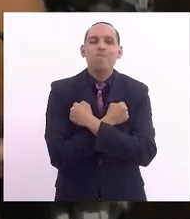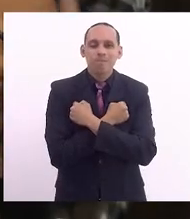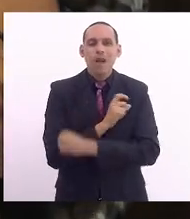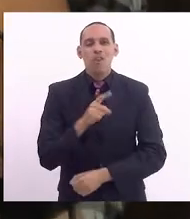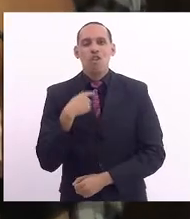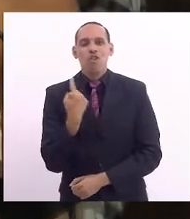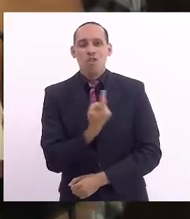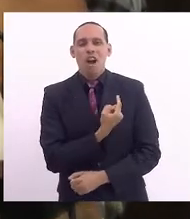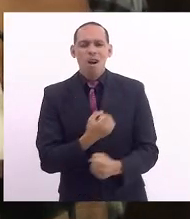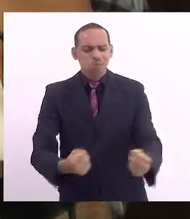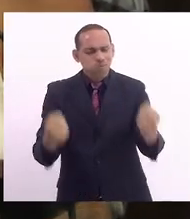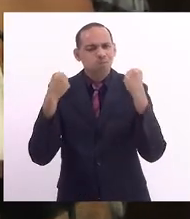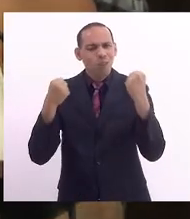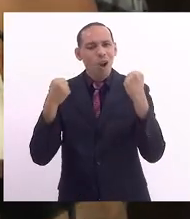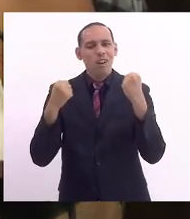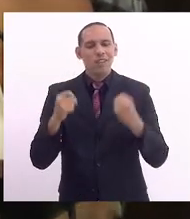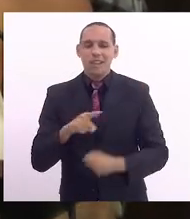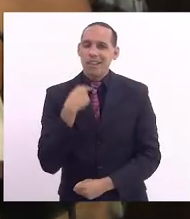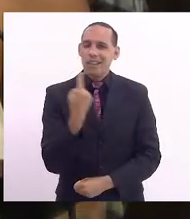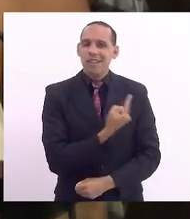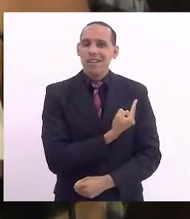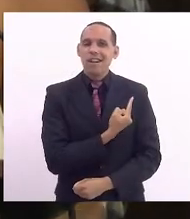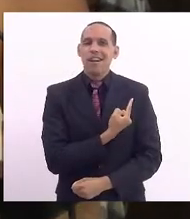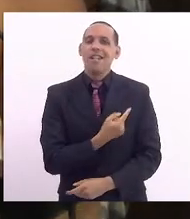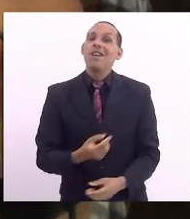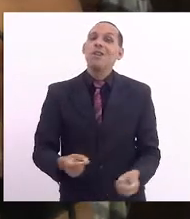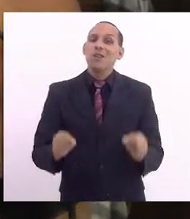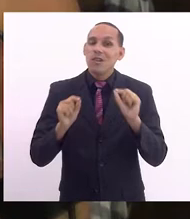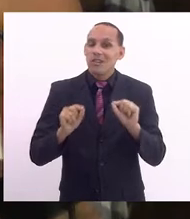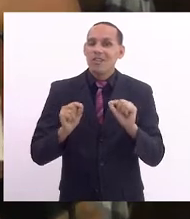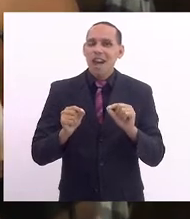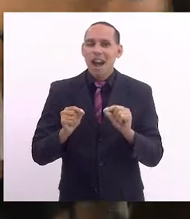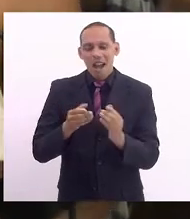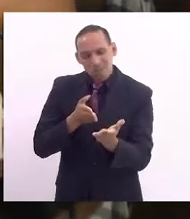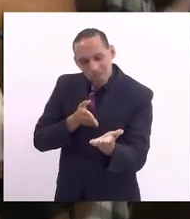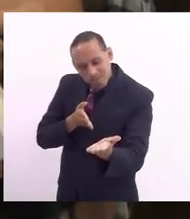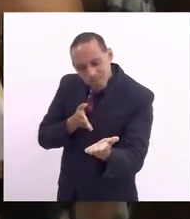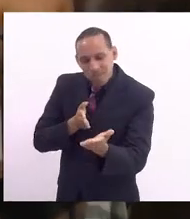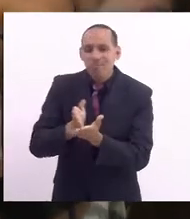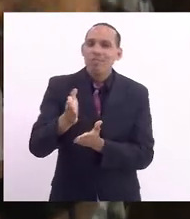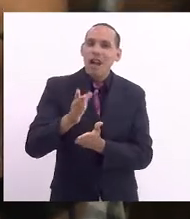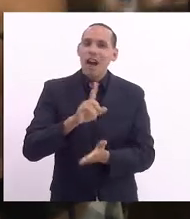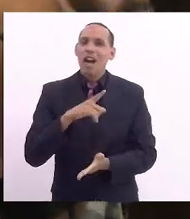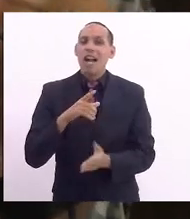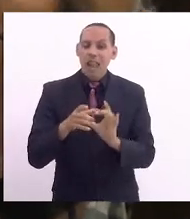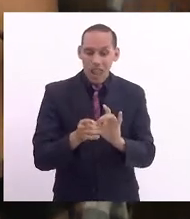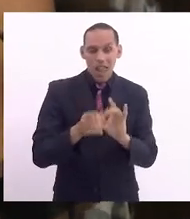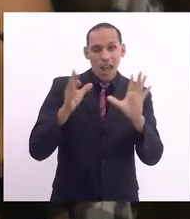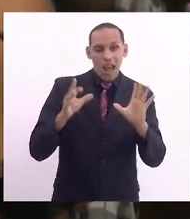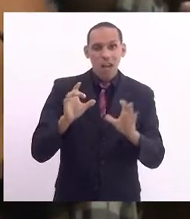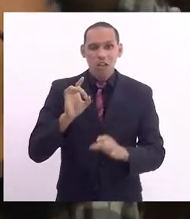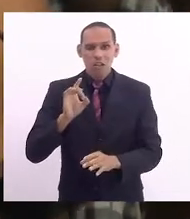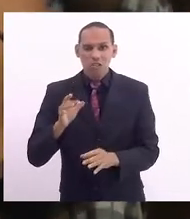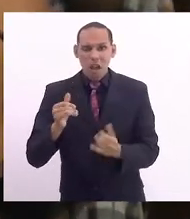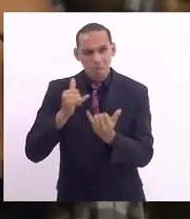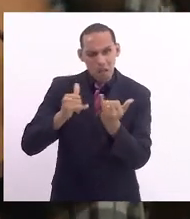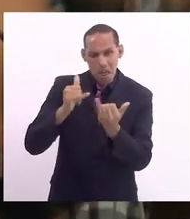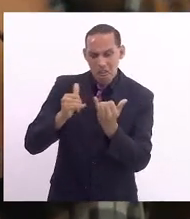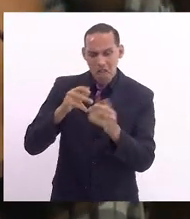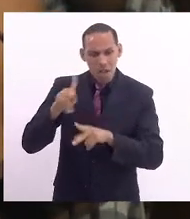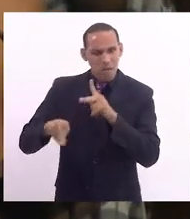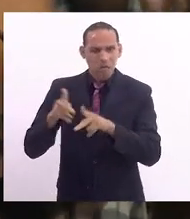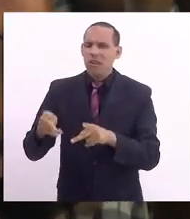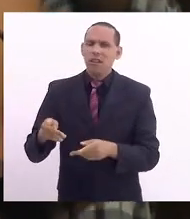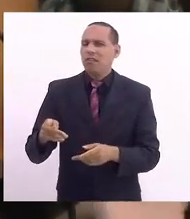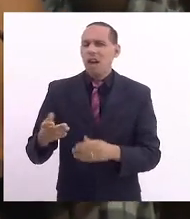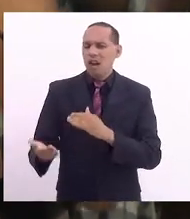abraço, força para nós, para fazermos a necessária travessia, porque a liberdade, quando é só para parcela da população, ela não nos